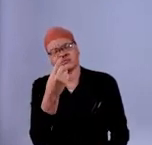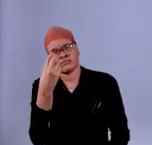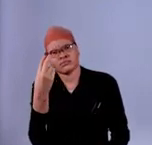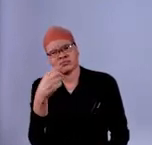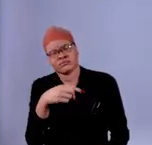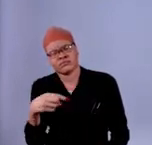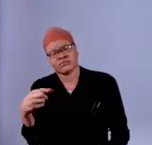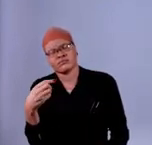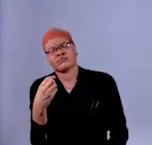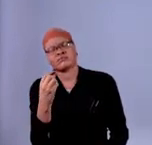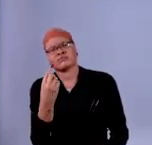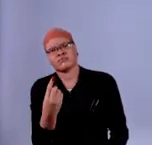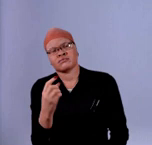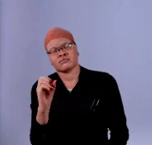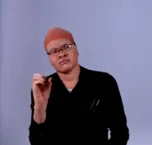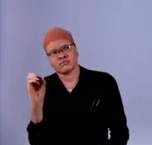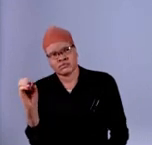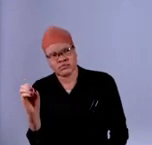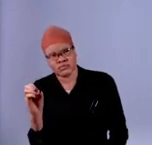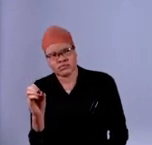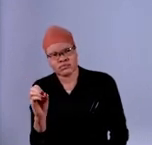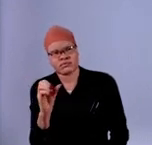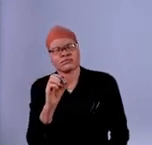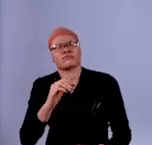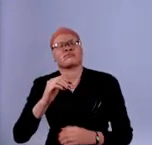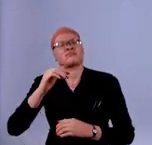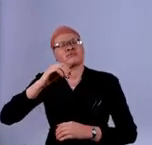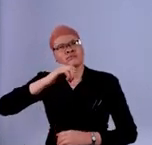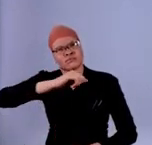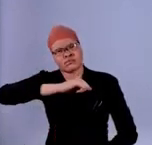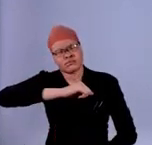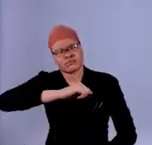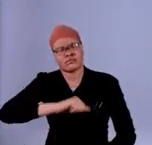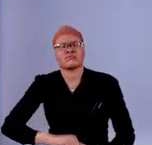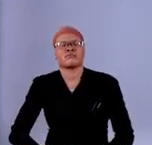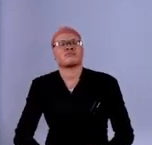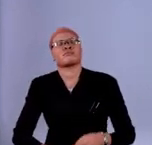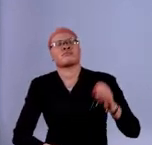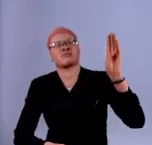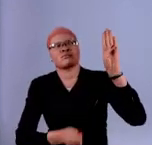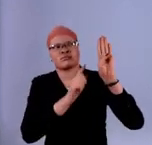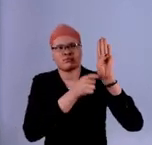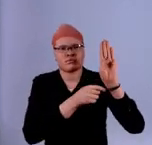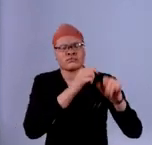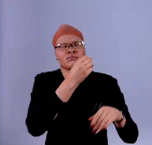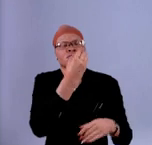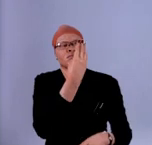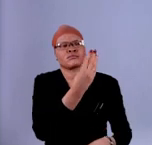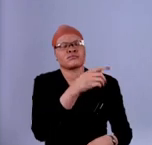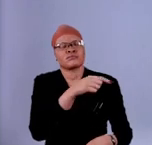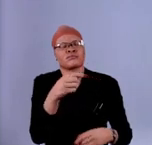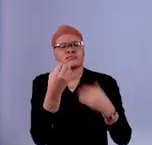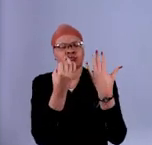vamos fazer a comparação 21 sobre sem é maior que 12 soubessem alínea bem 4 sobre 7